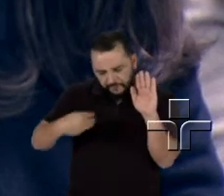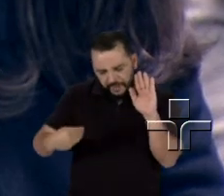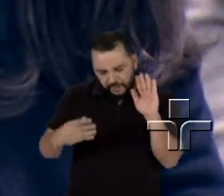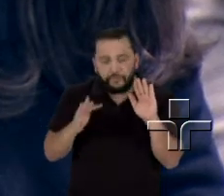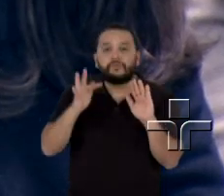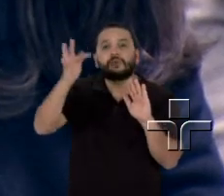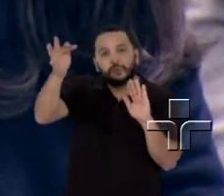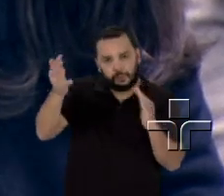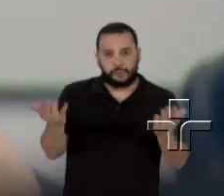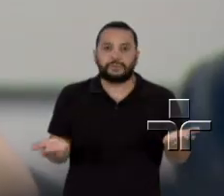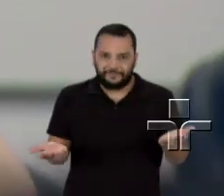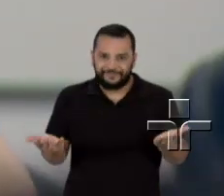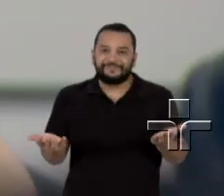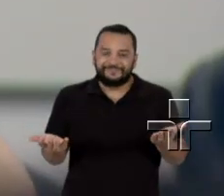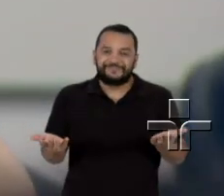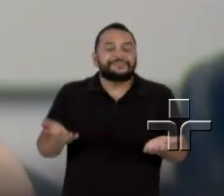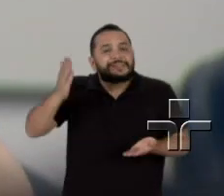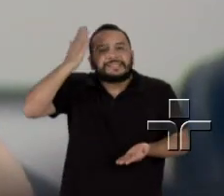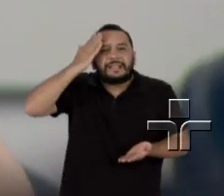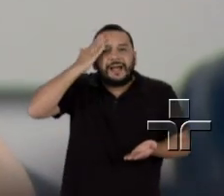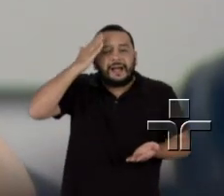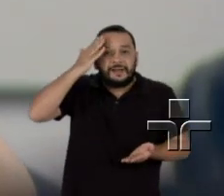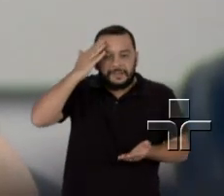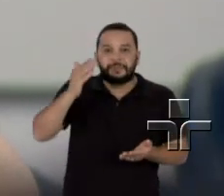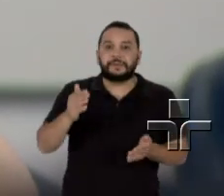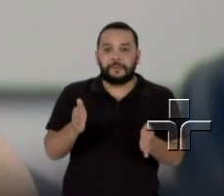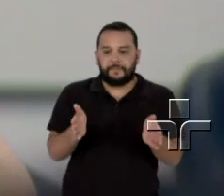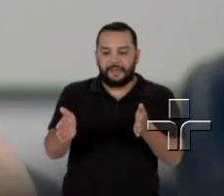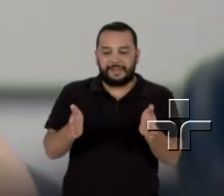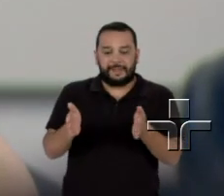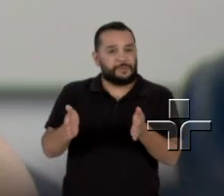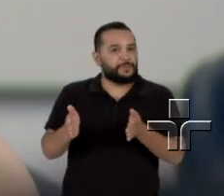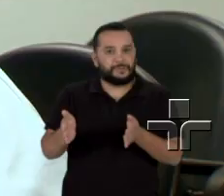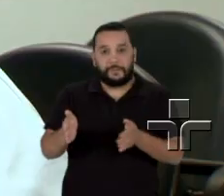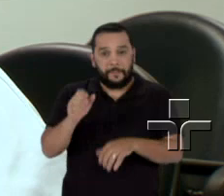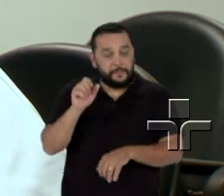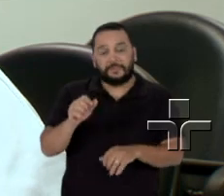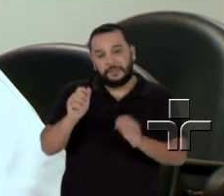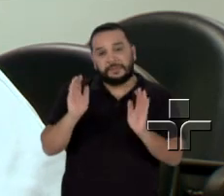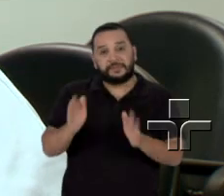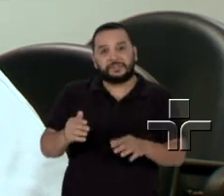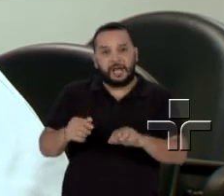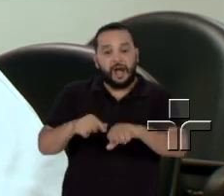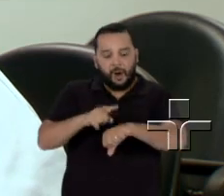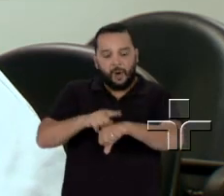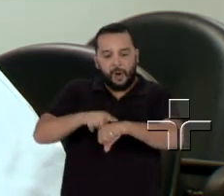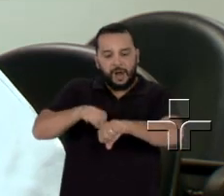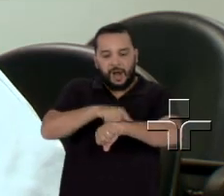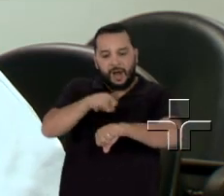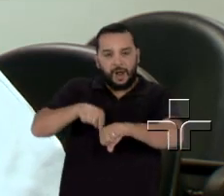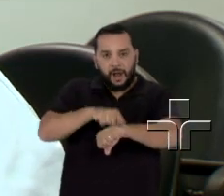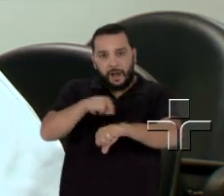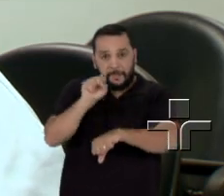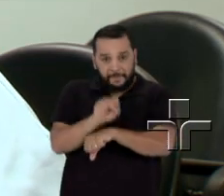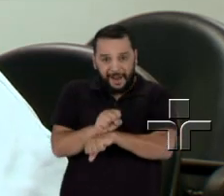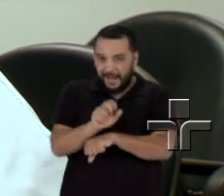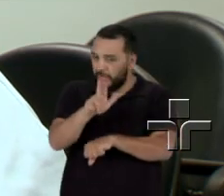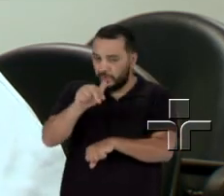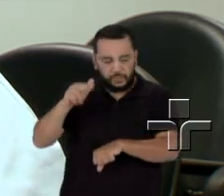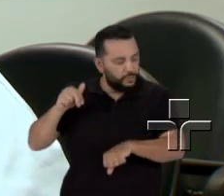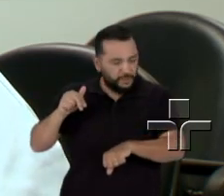futuro e saiba que o tempo o tempo não pára ao enfrentar algum tipo de